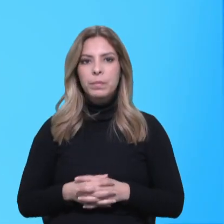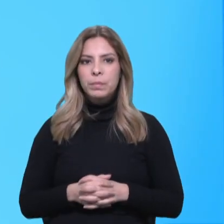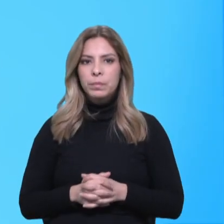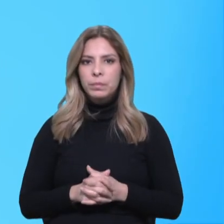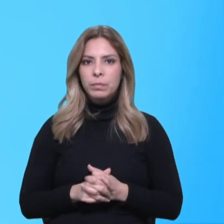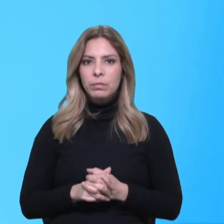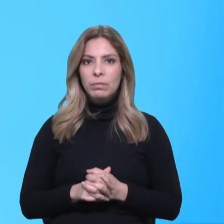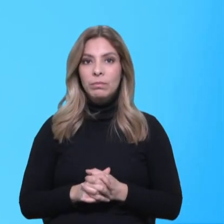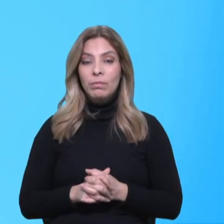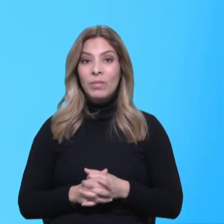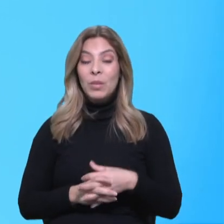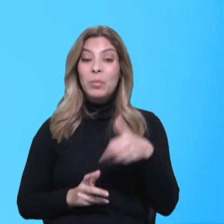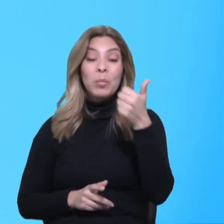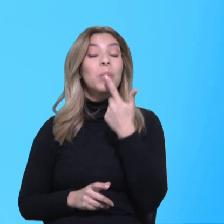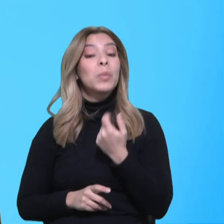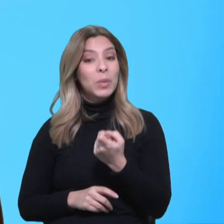uma boa questão.